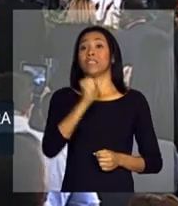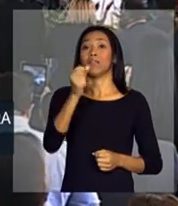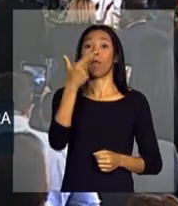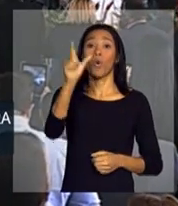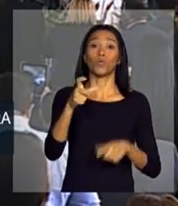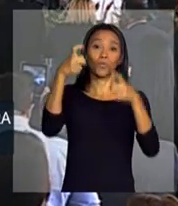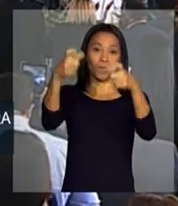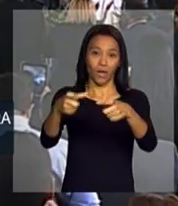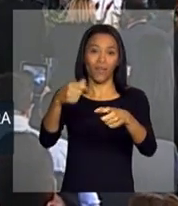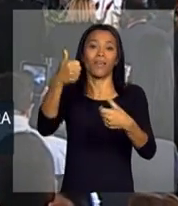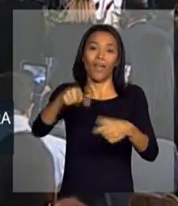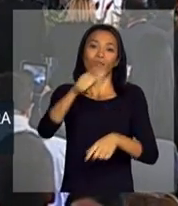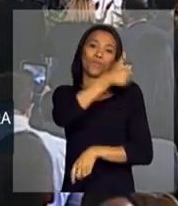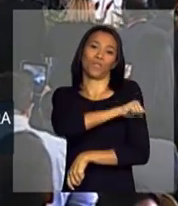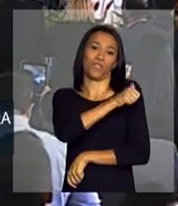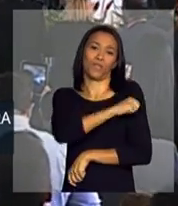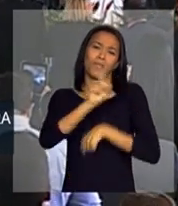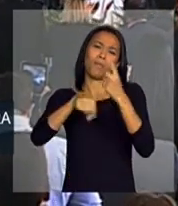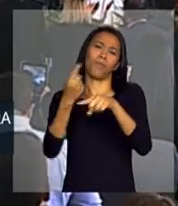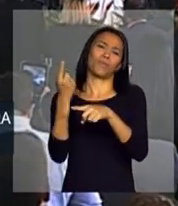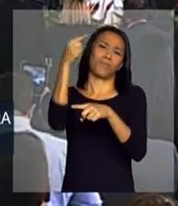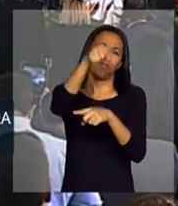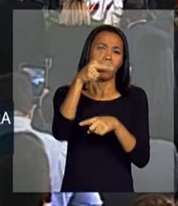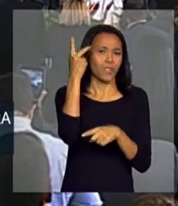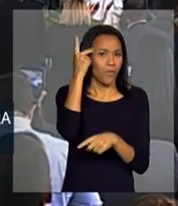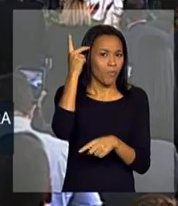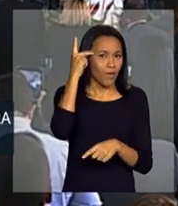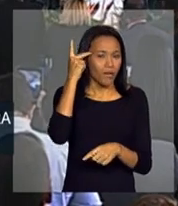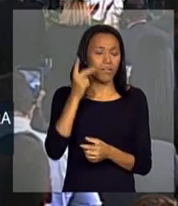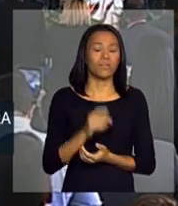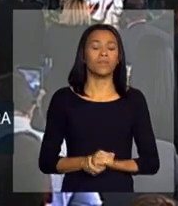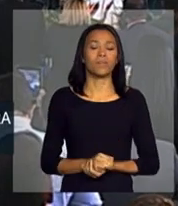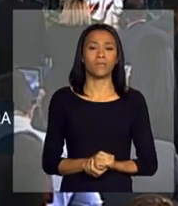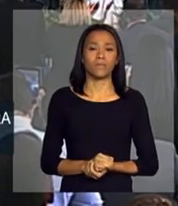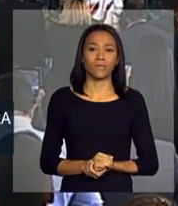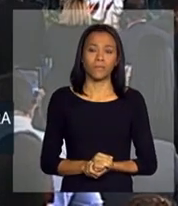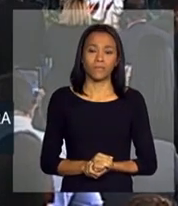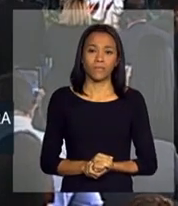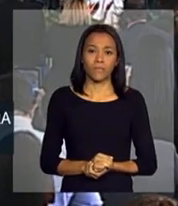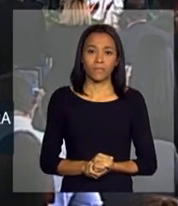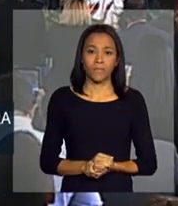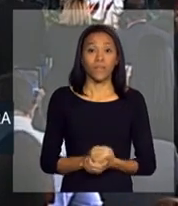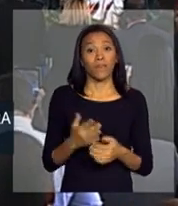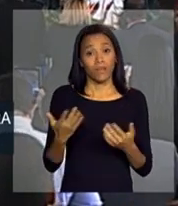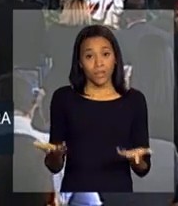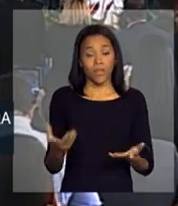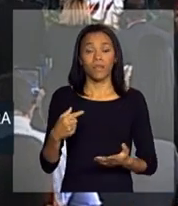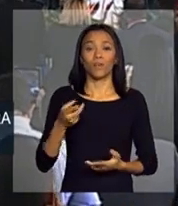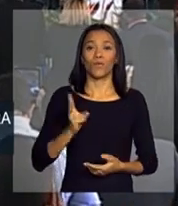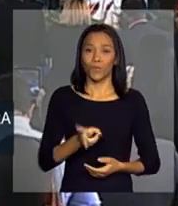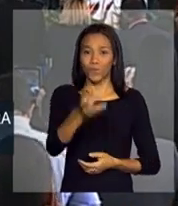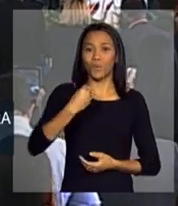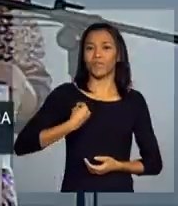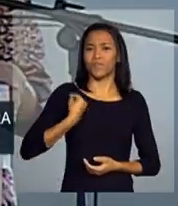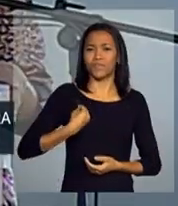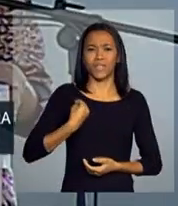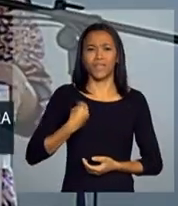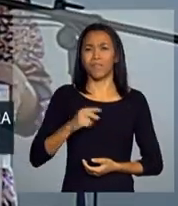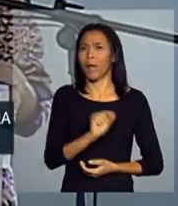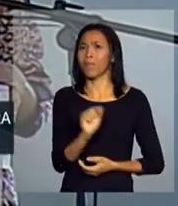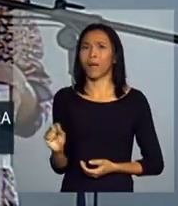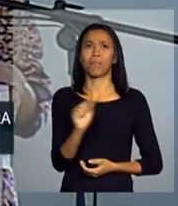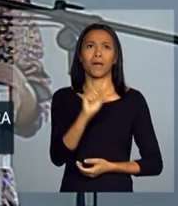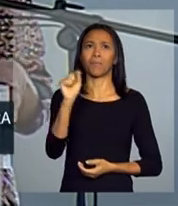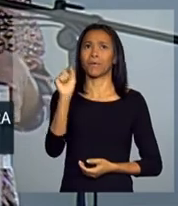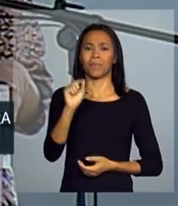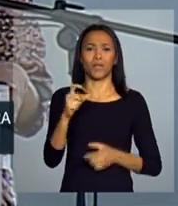para o Rio de Janeiro, depois para São Paulo, e aí vivi em várias partes do